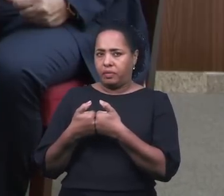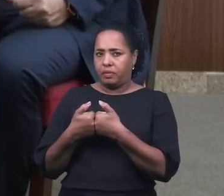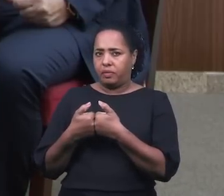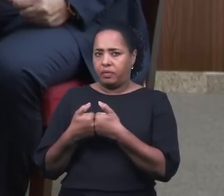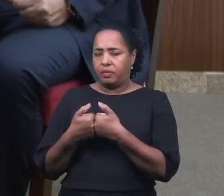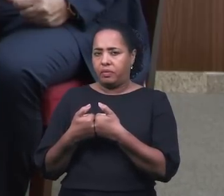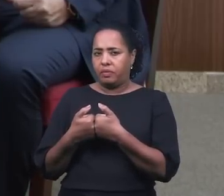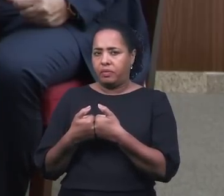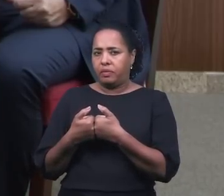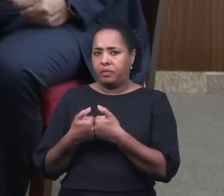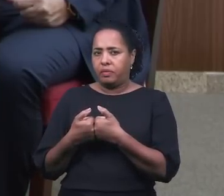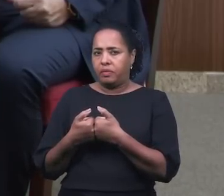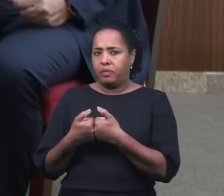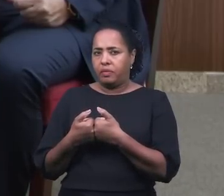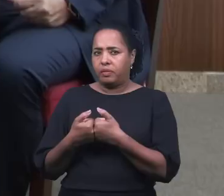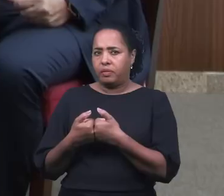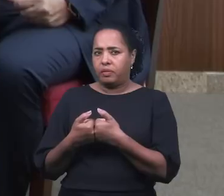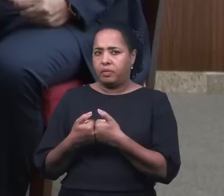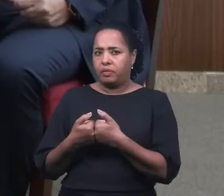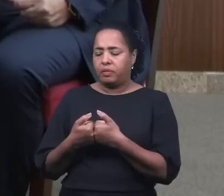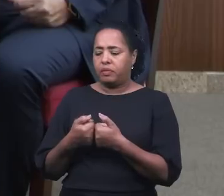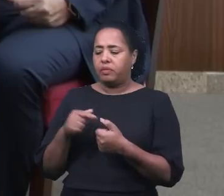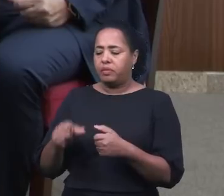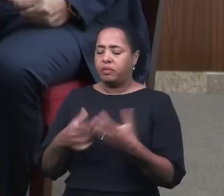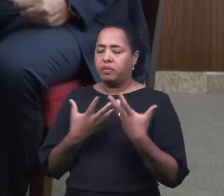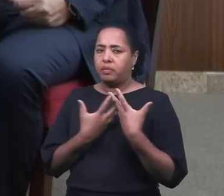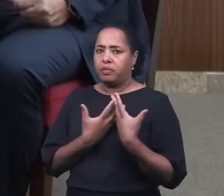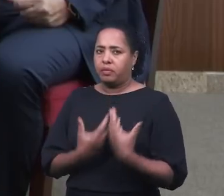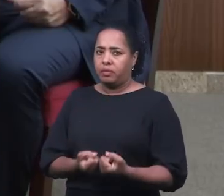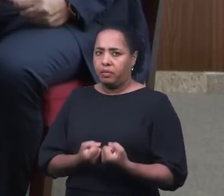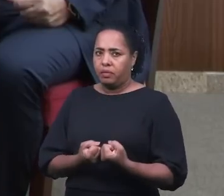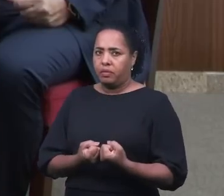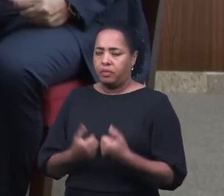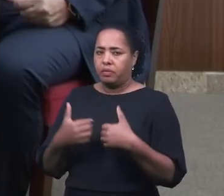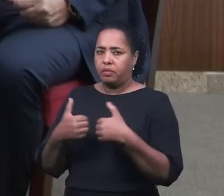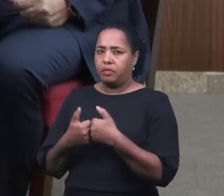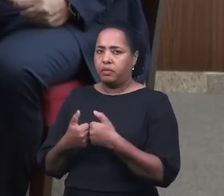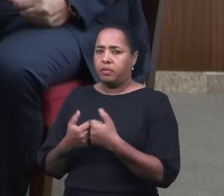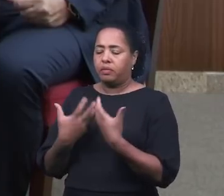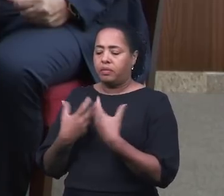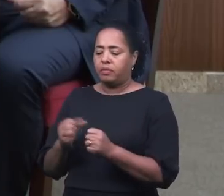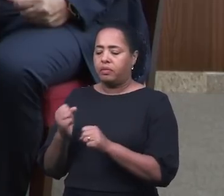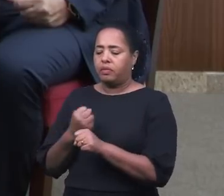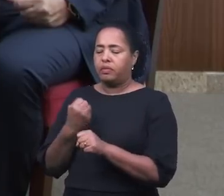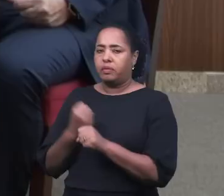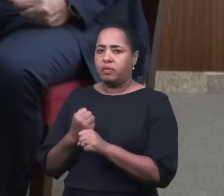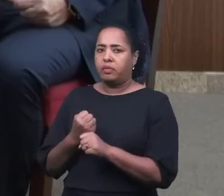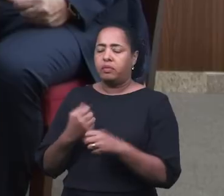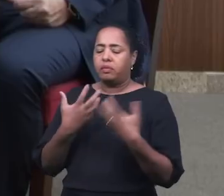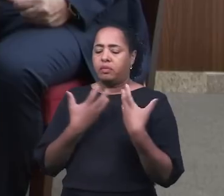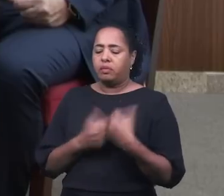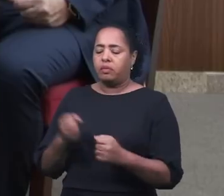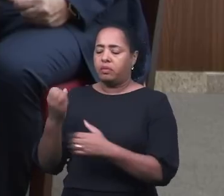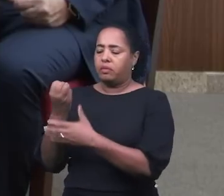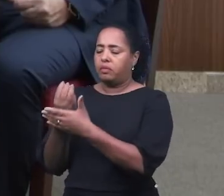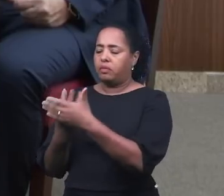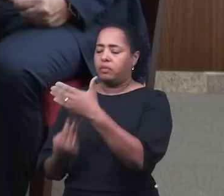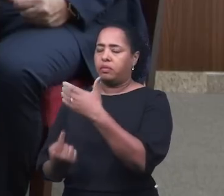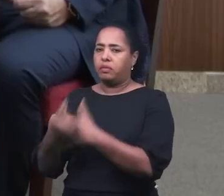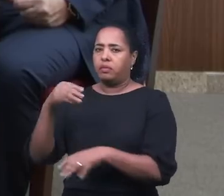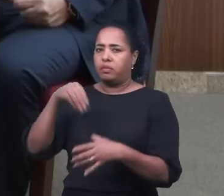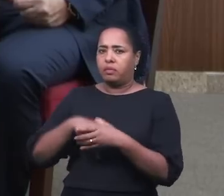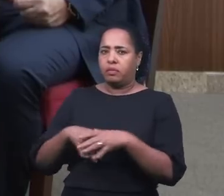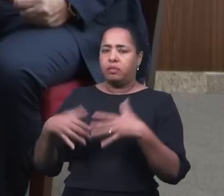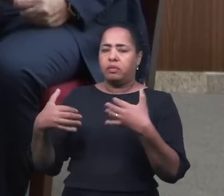a qual a aceitou, e quando nós aceitamos a arca do Senhor, não aceitamos somente a obra, aceitamos a Trindade que está dentro da